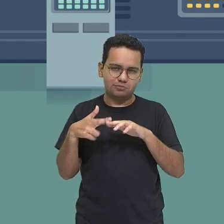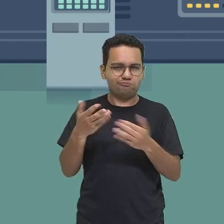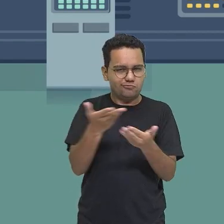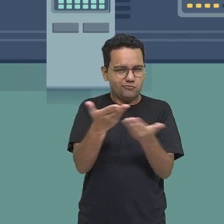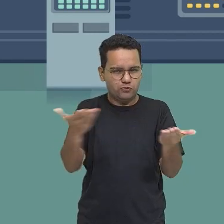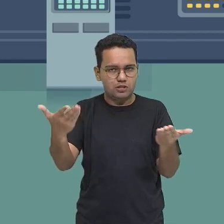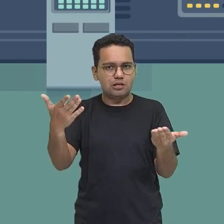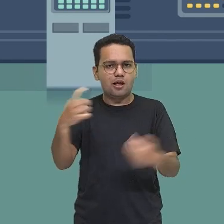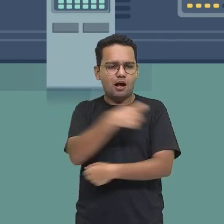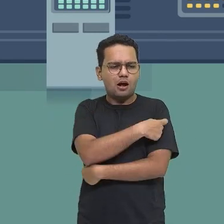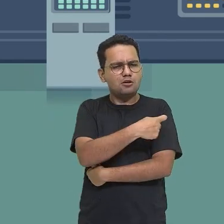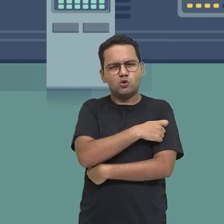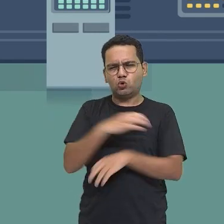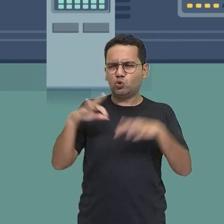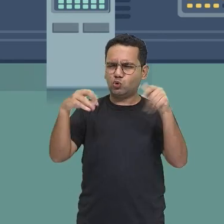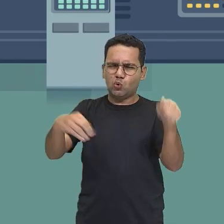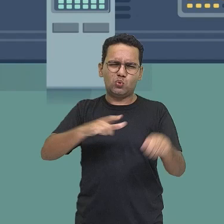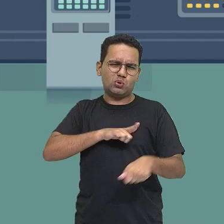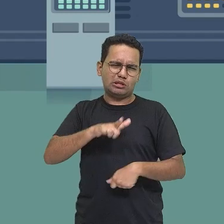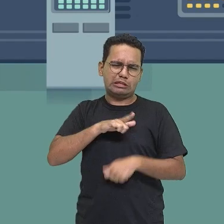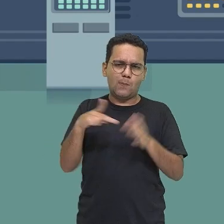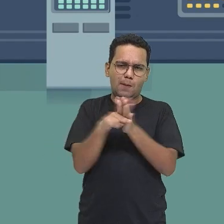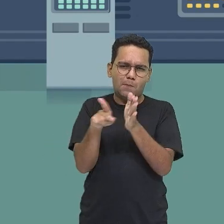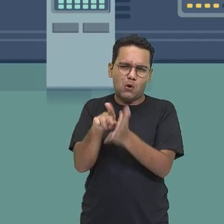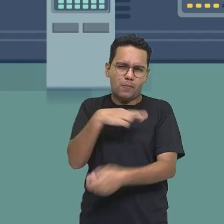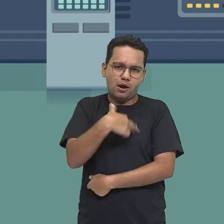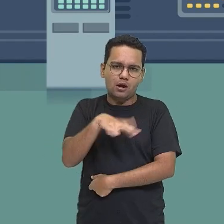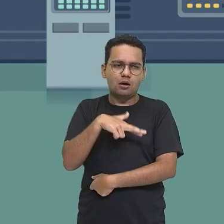aqui ninguém vai dizer o que é o certo, o que é o